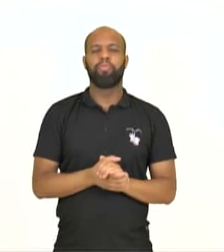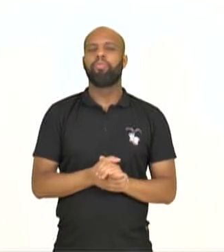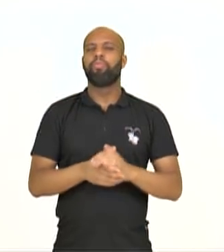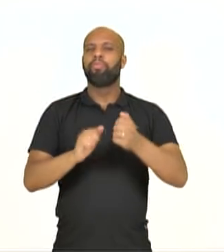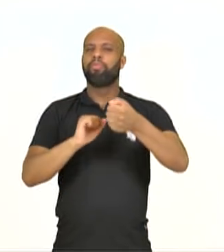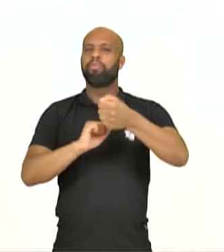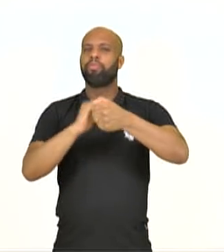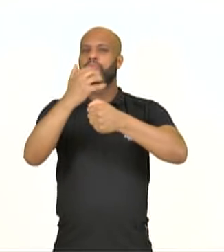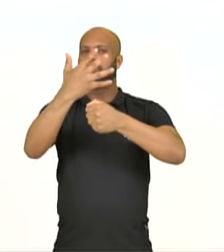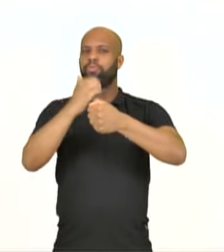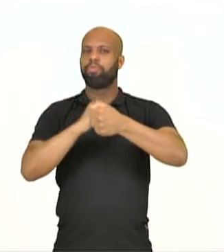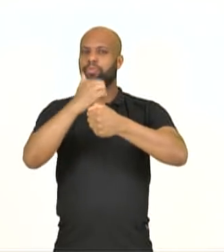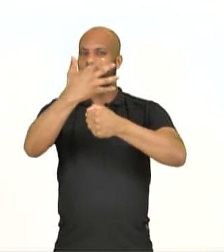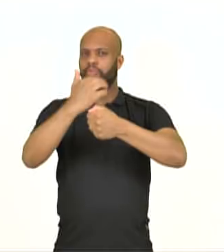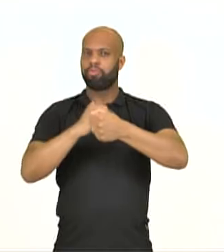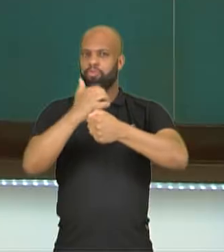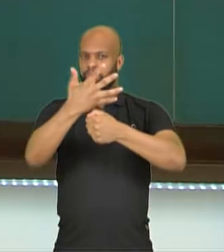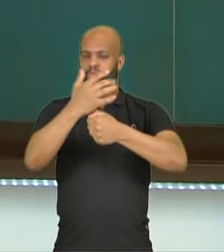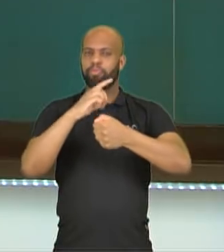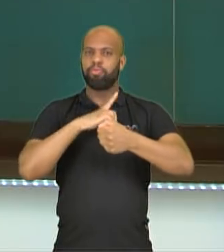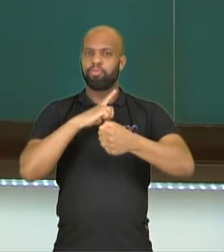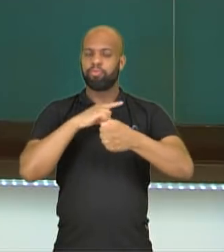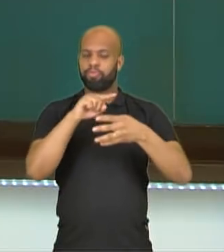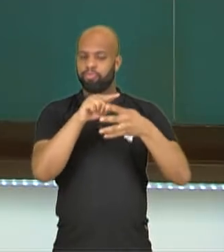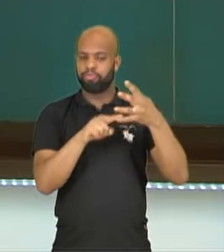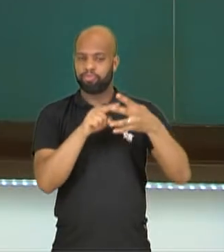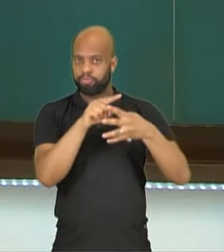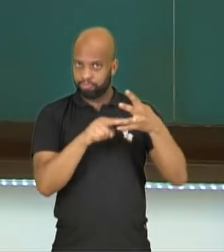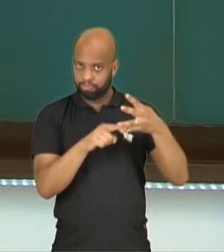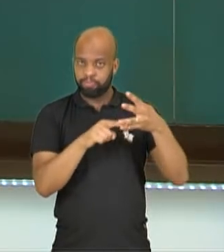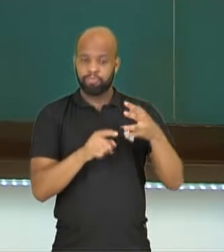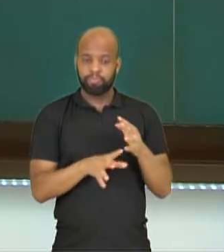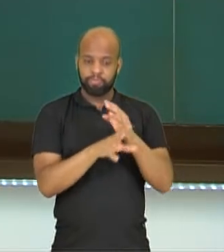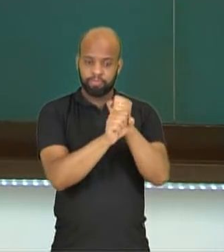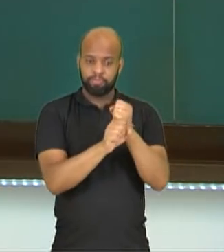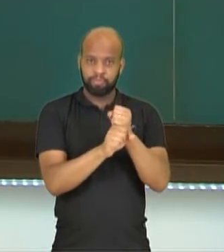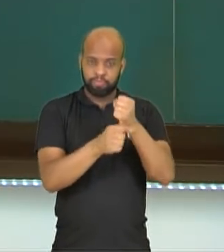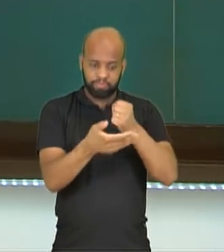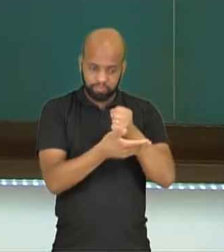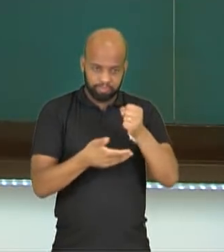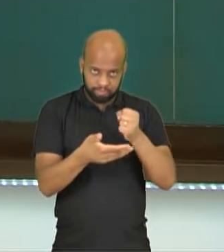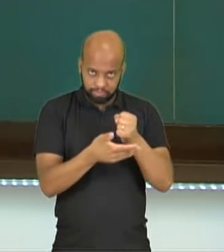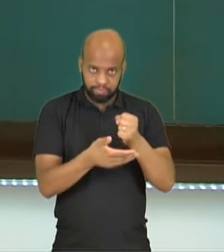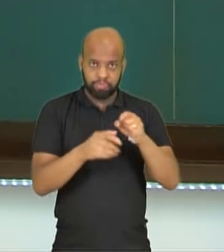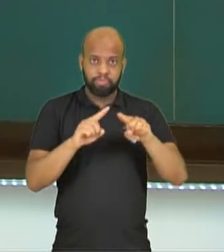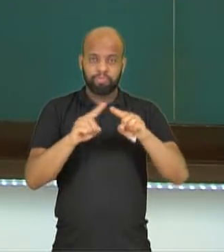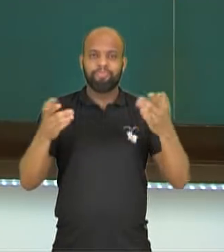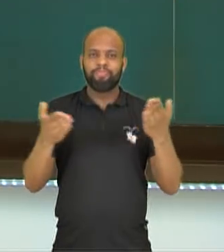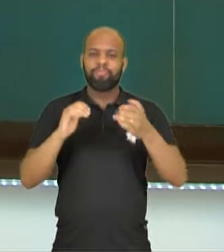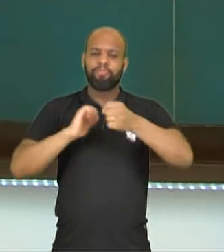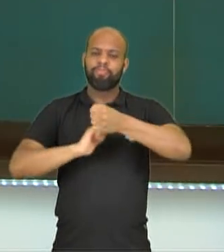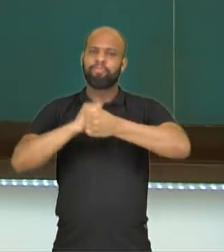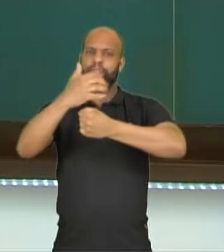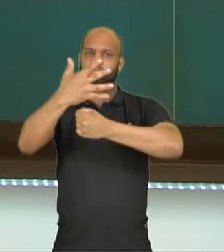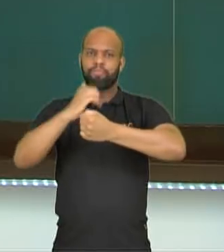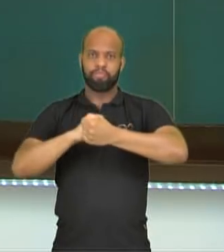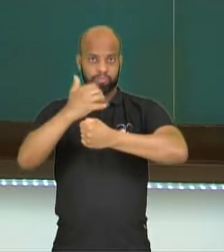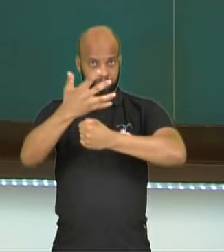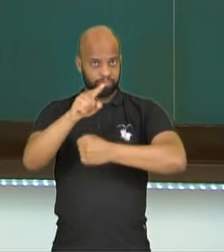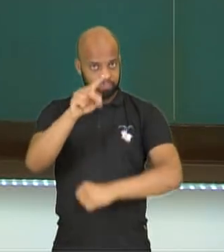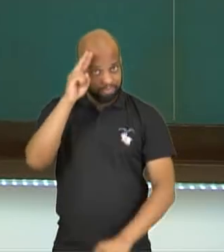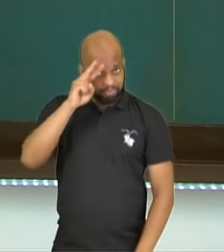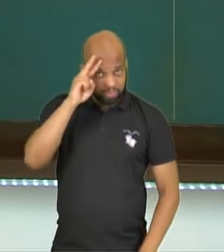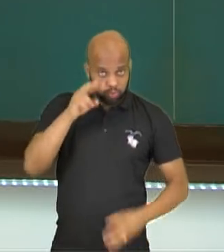potência, né? Porque as 4 operações básicas, como diz o nome, já são básicas, né? E essa outra, potência, você lembra? Lembra